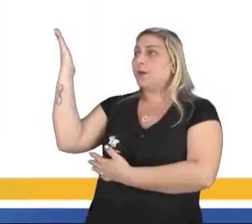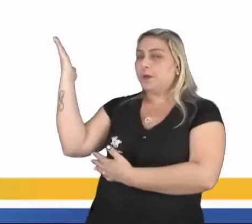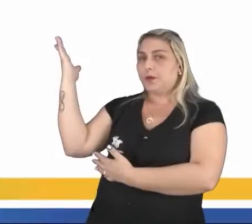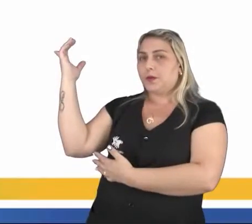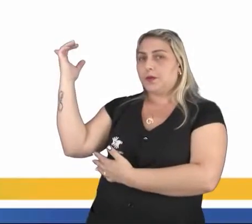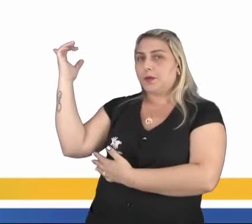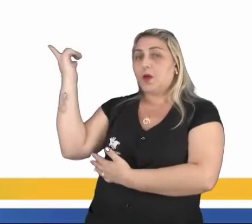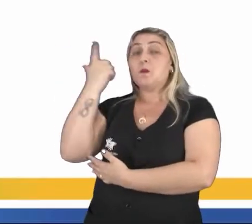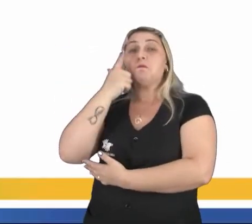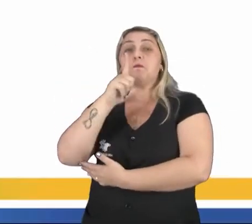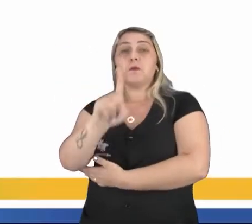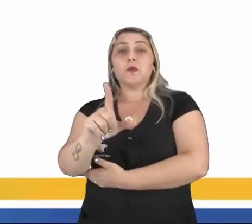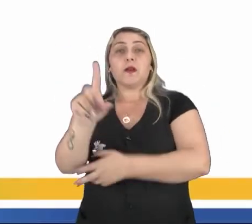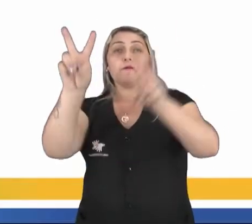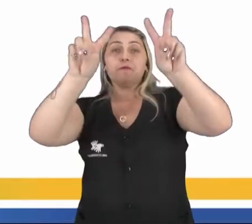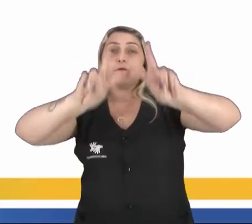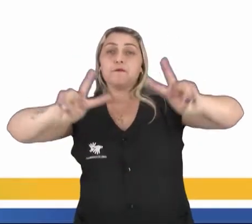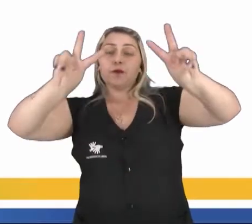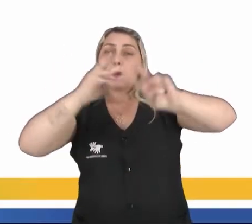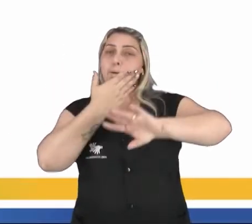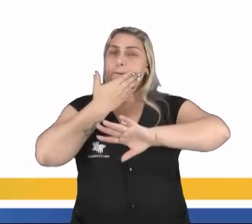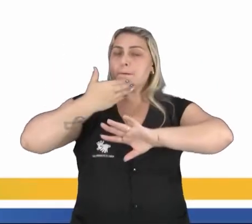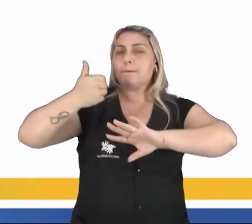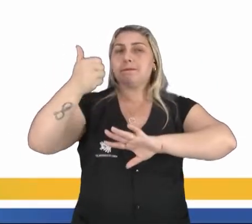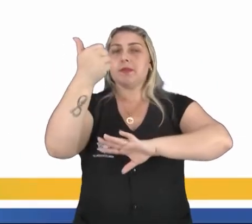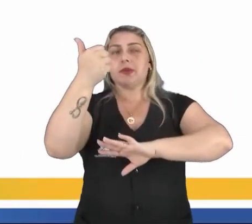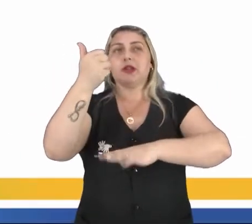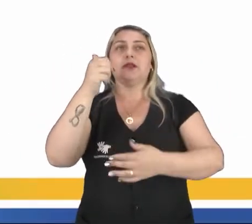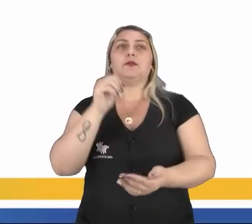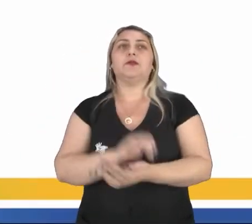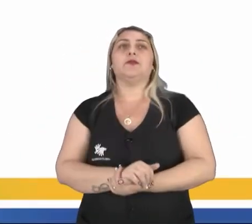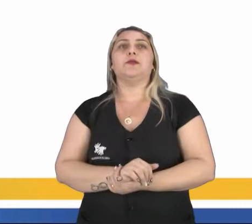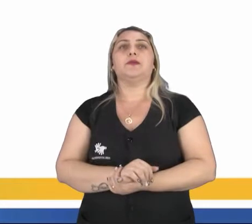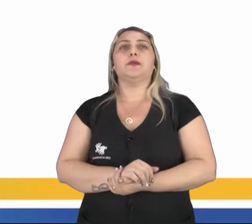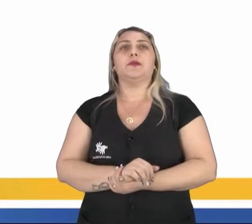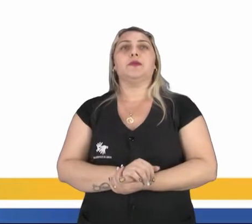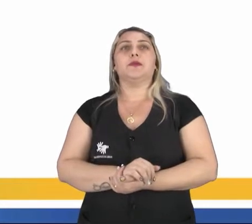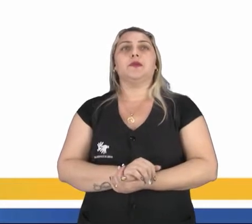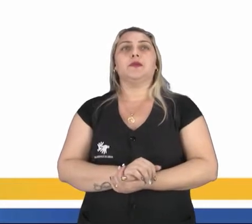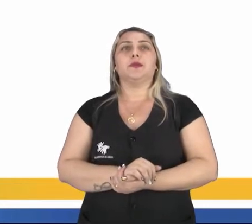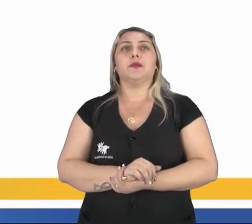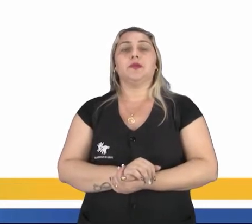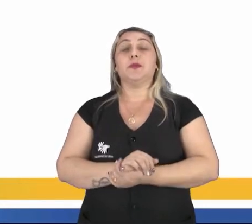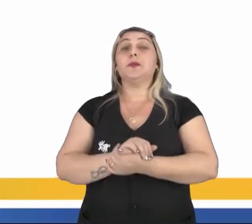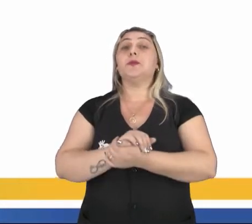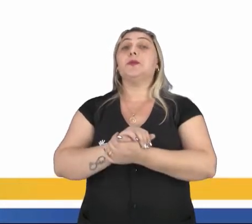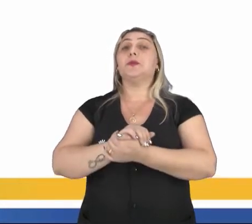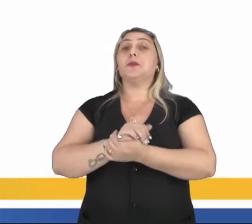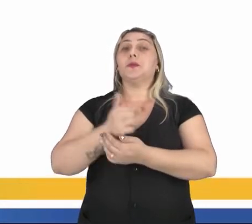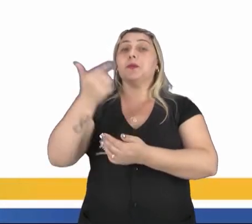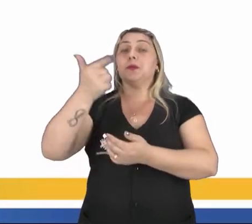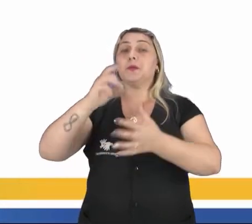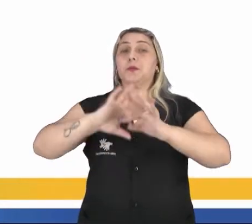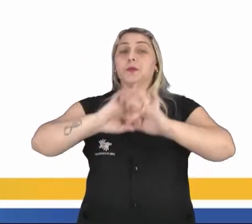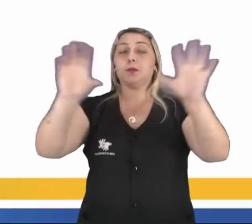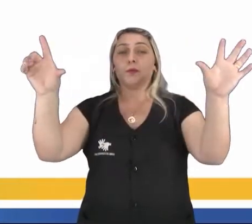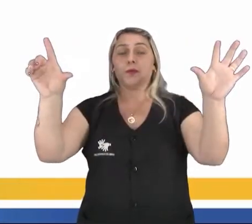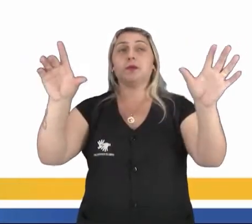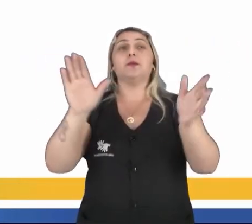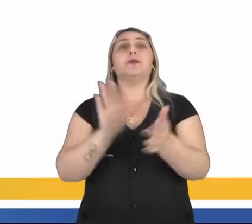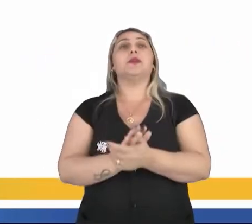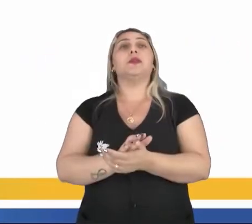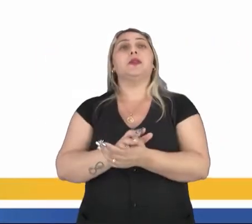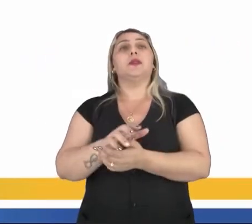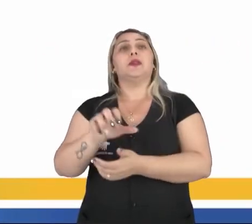para que a gente consiga visualizar melhor, tá? Então, nós temos as orações coordenadas,